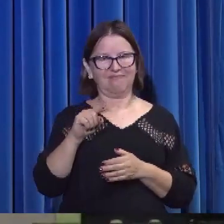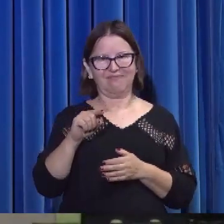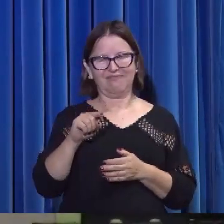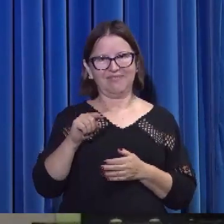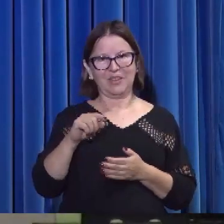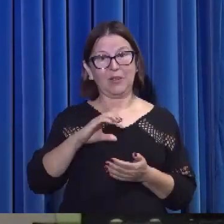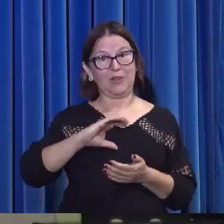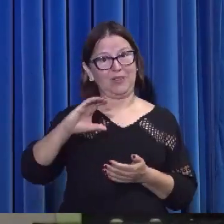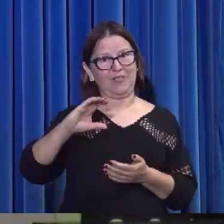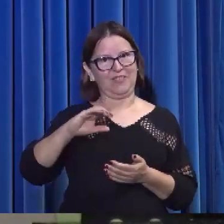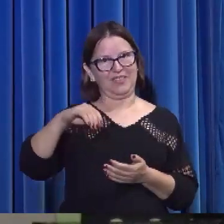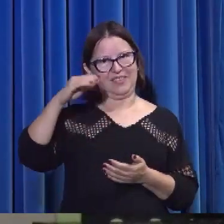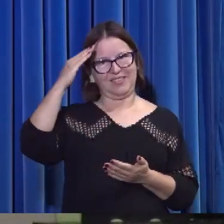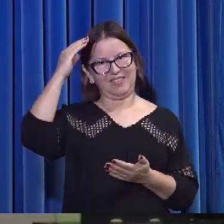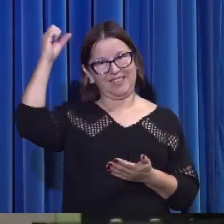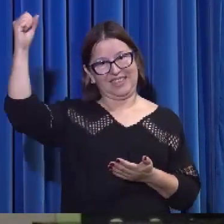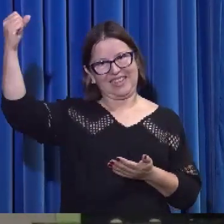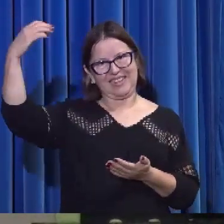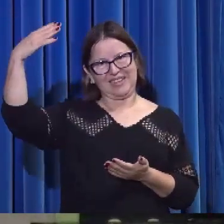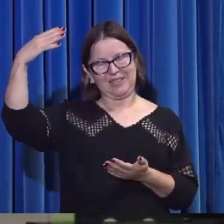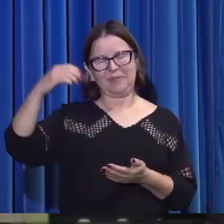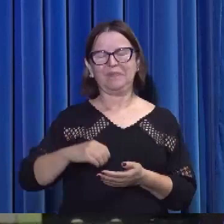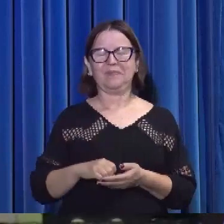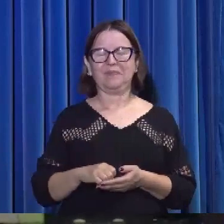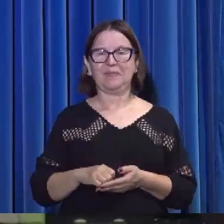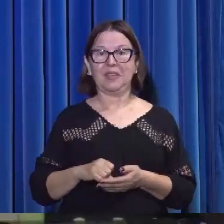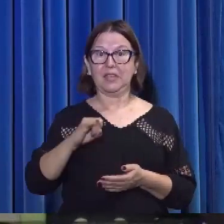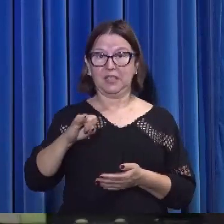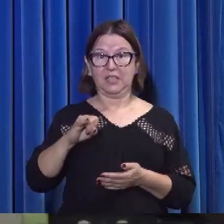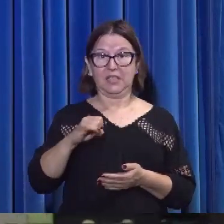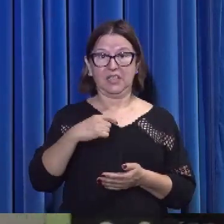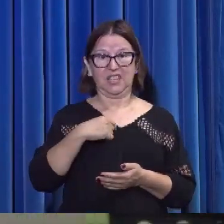Se eu tenho certeza da vida de Cristo em mim,